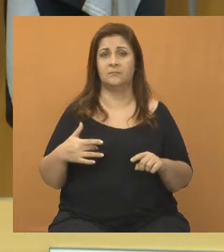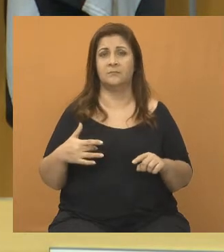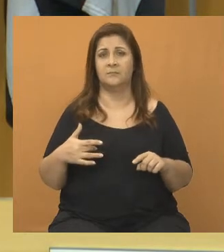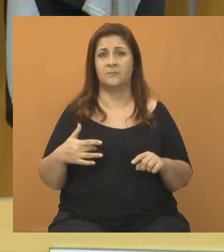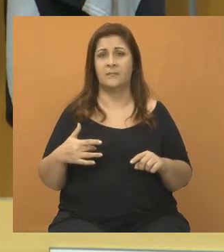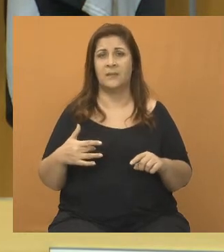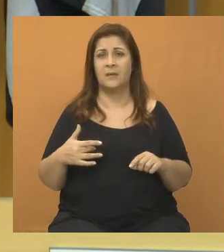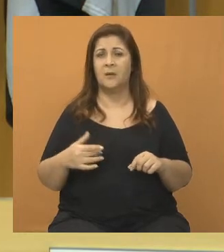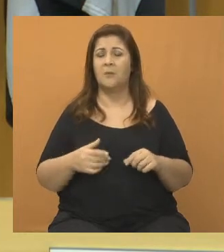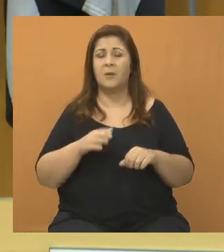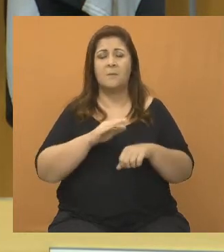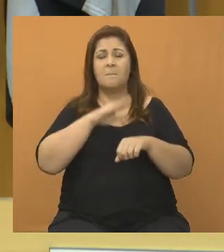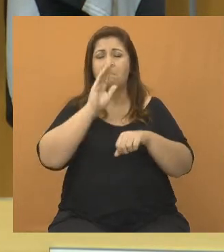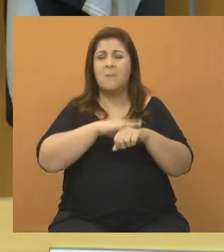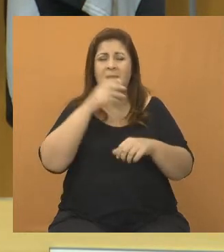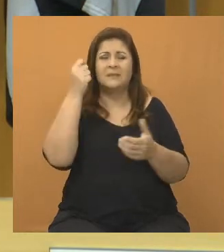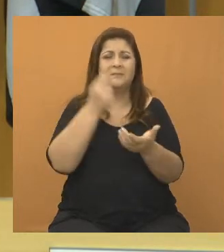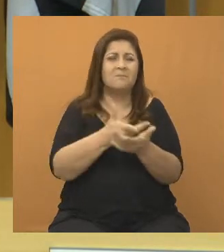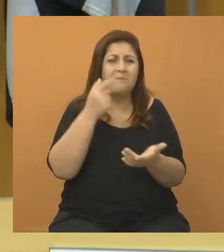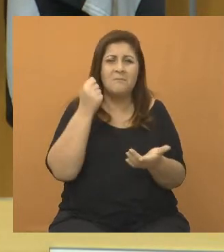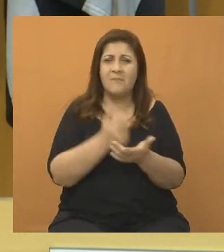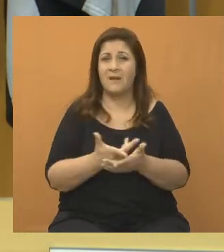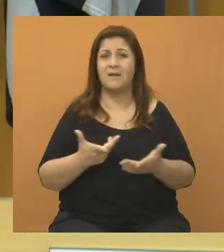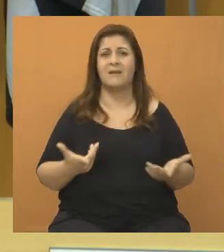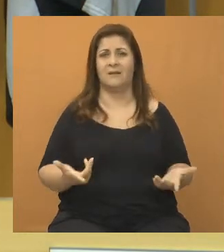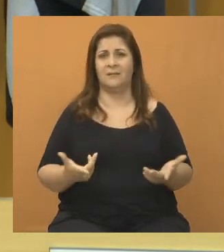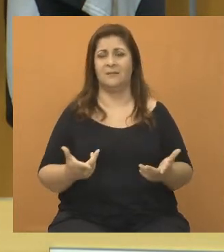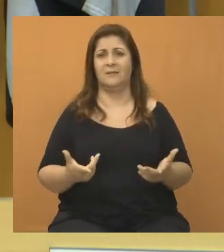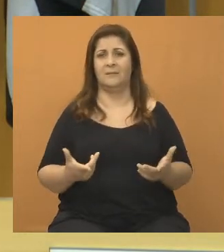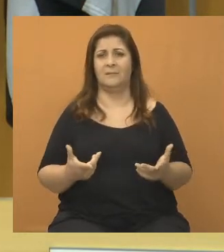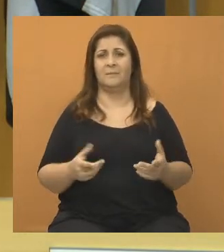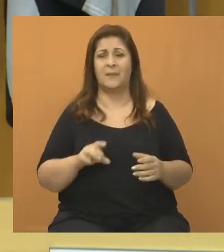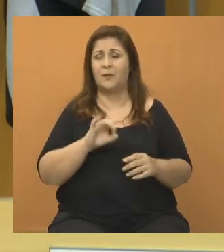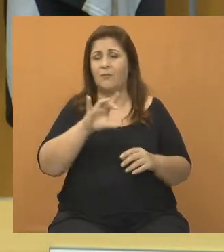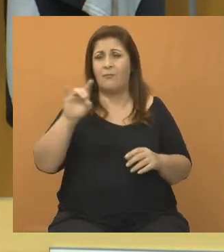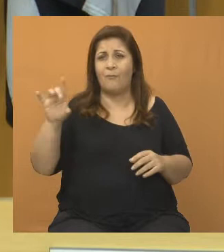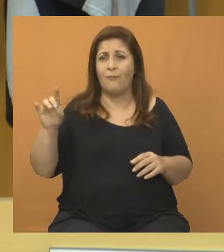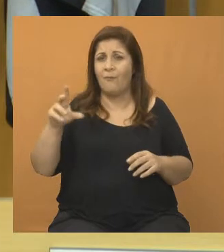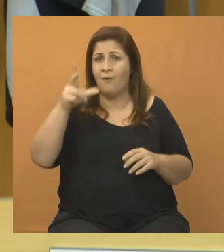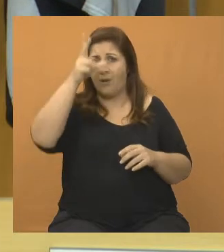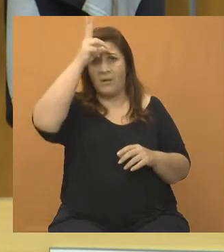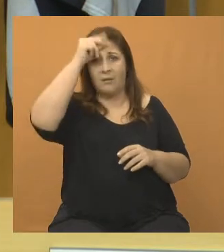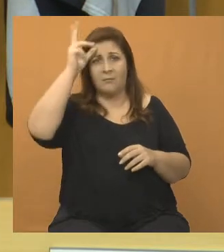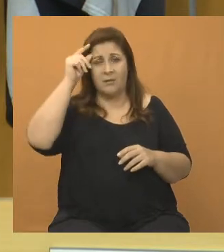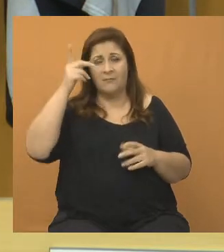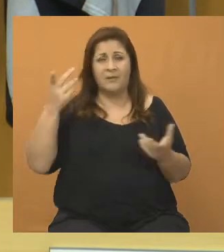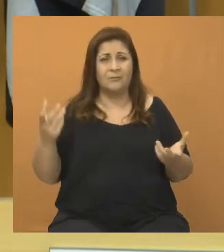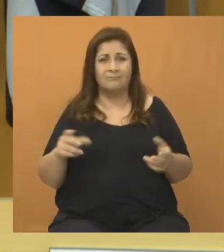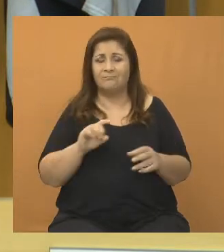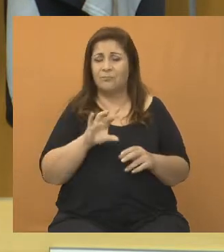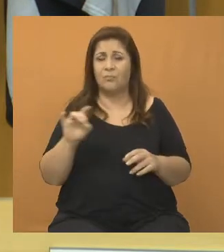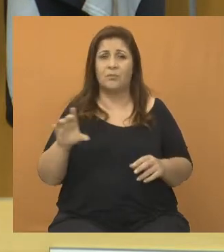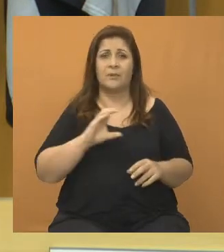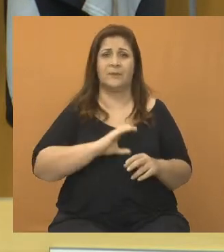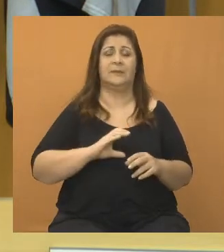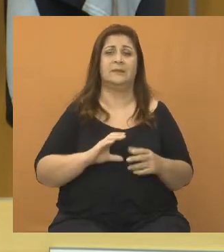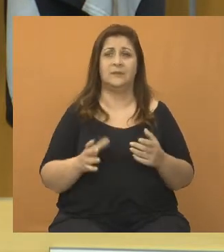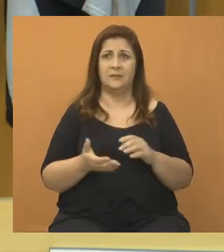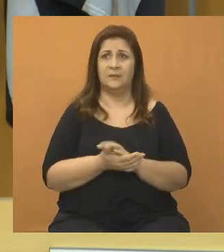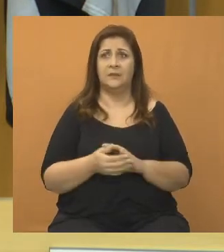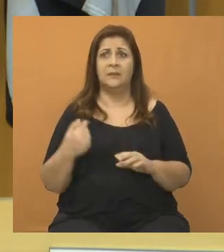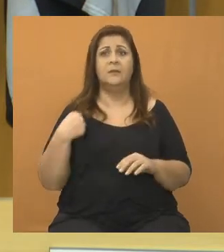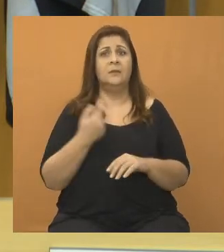de qualquer município brasileiro. Não é... A gente acha que está conseguindo fazer entregas na área,